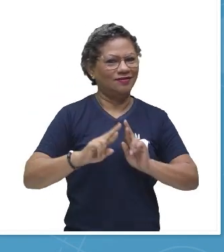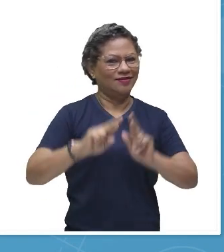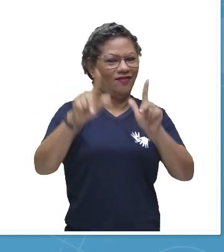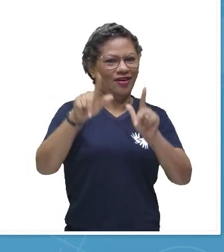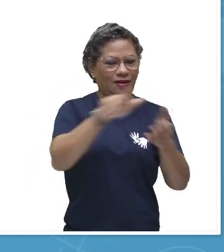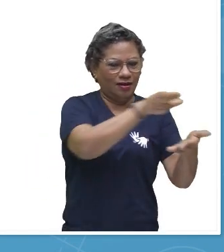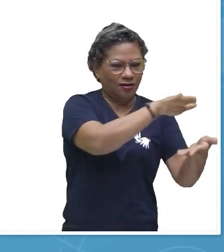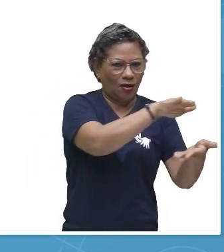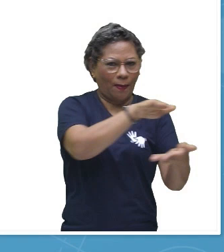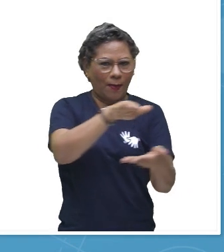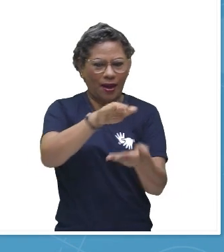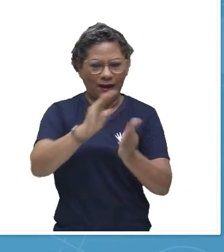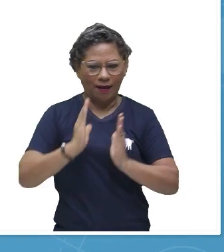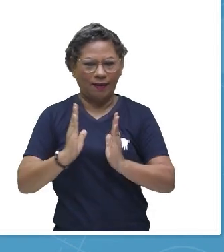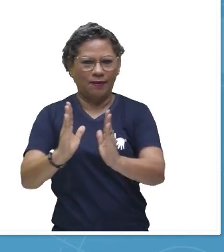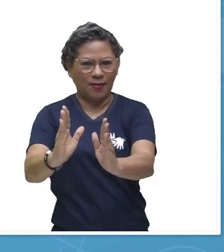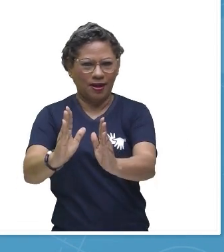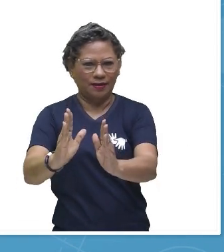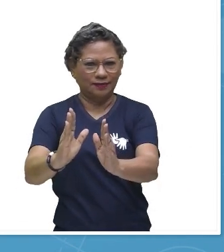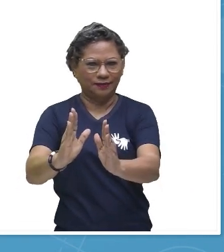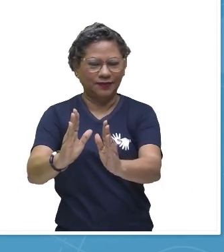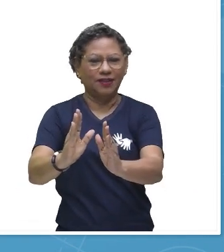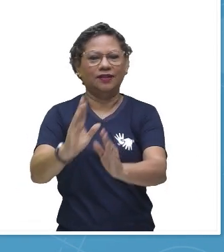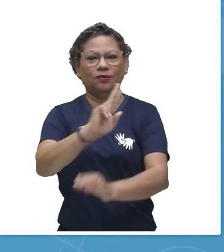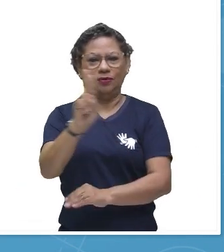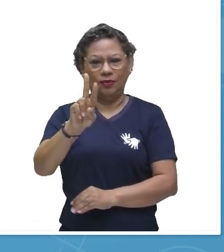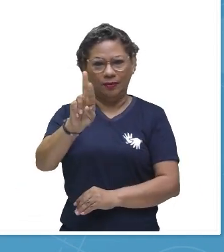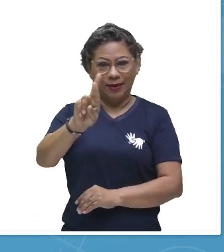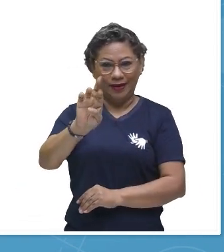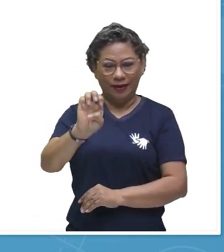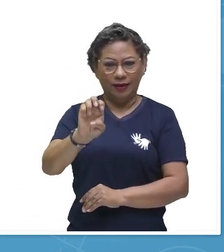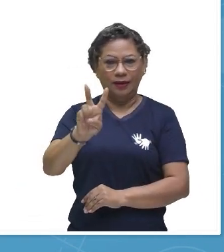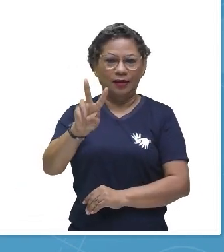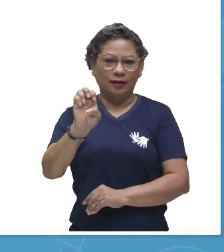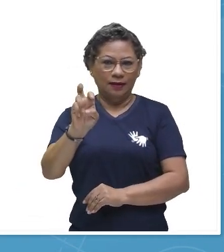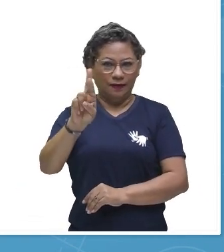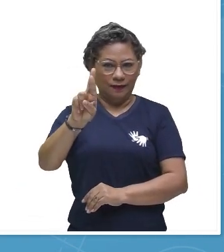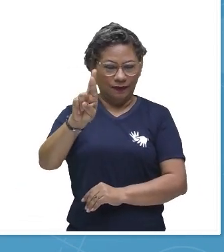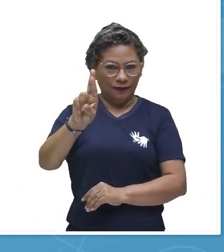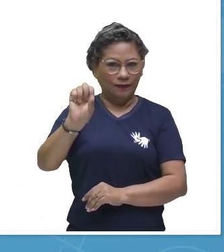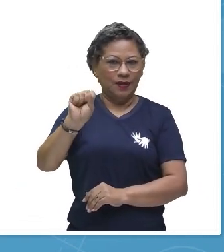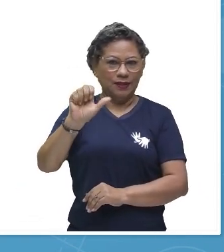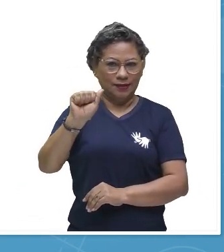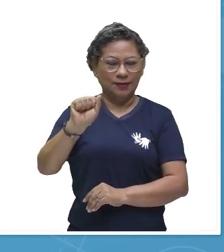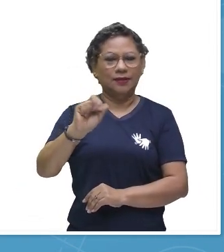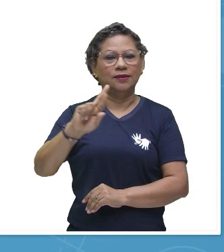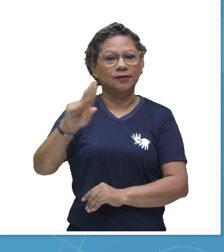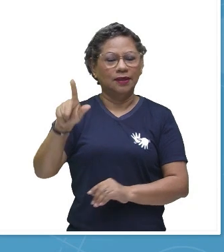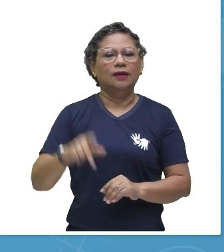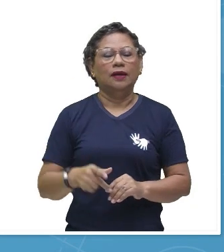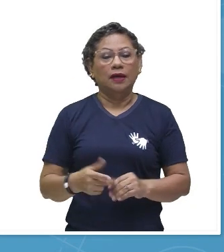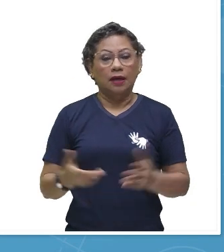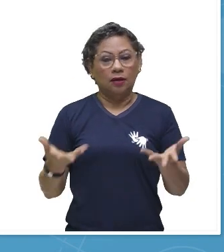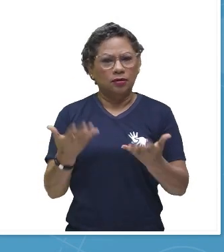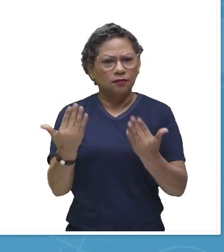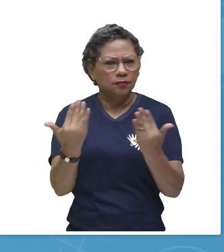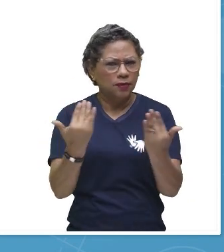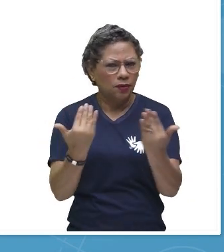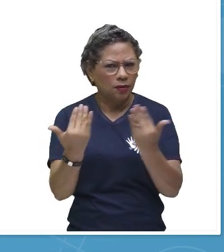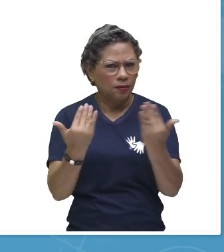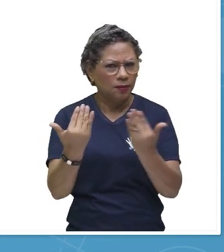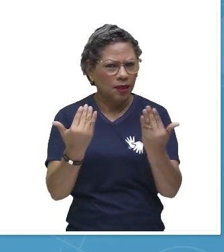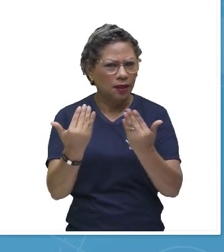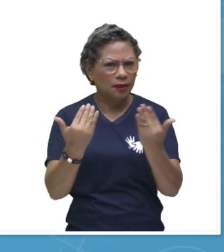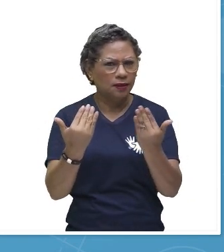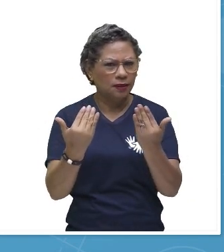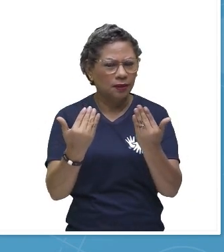elas também são retas reversas. E assim por diante. Se eu comparar a reta B com a